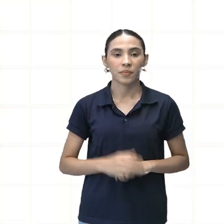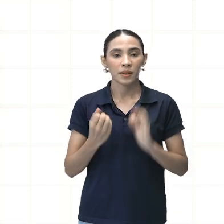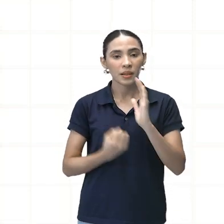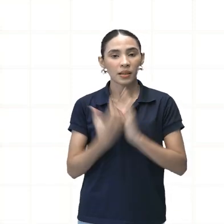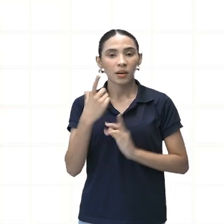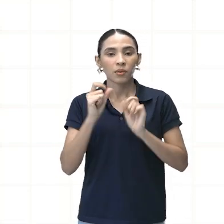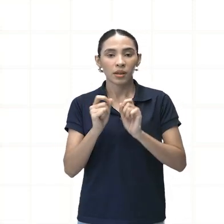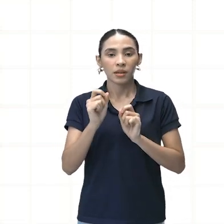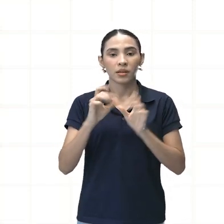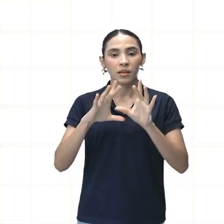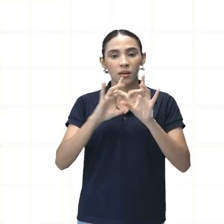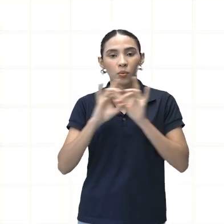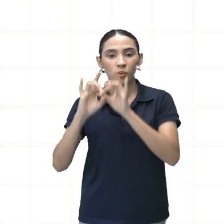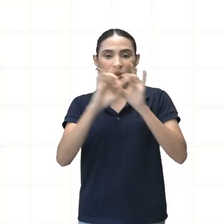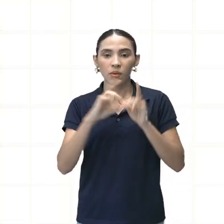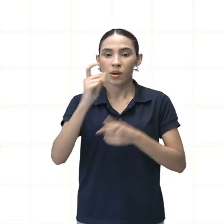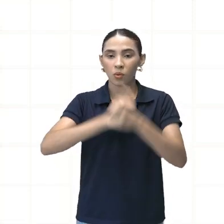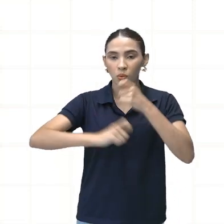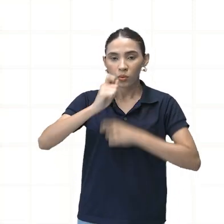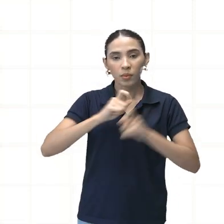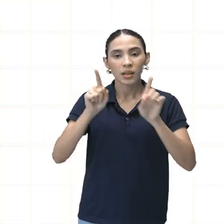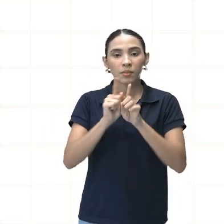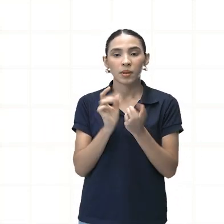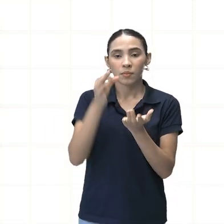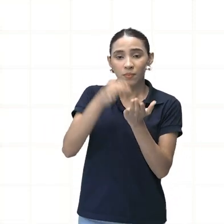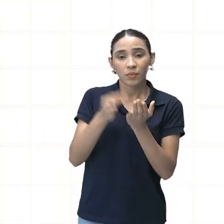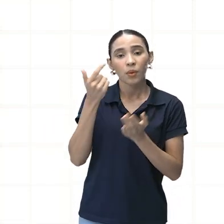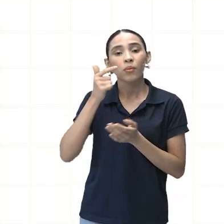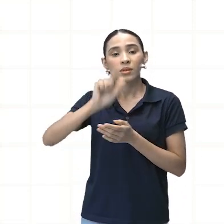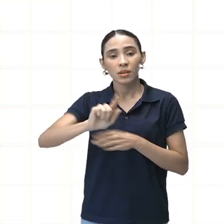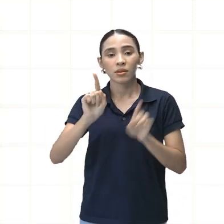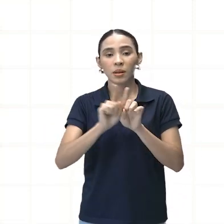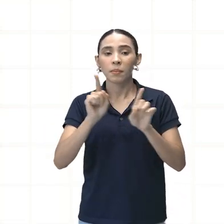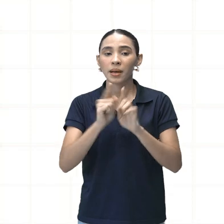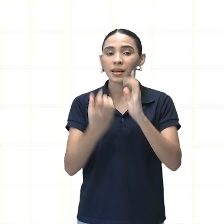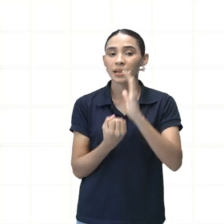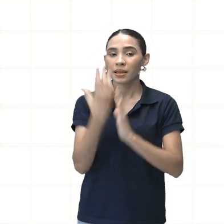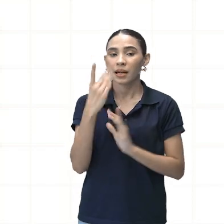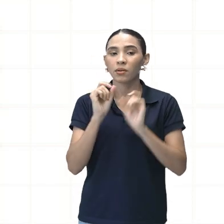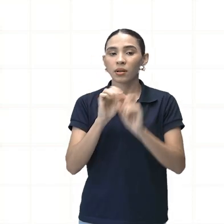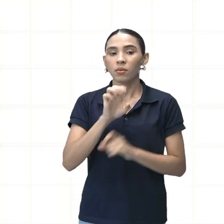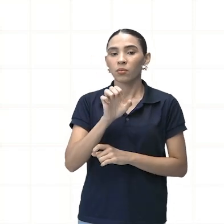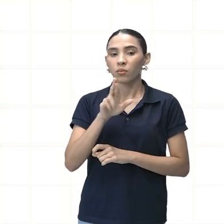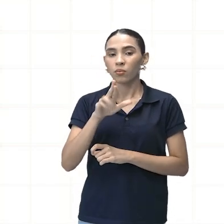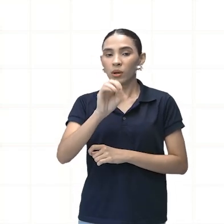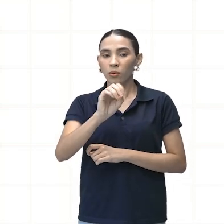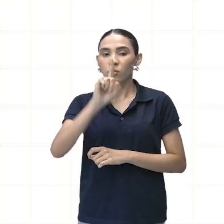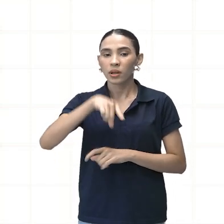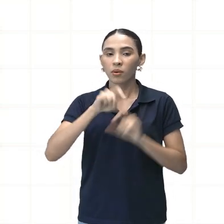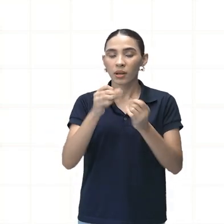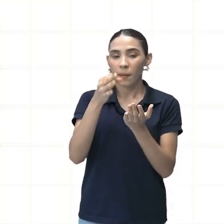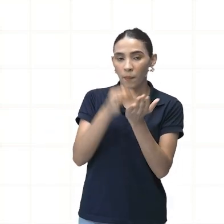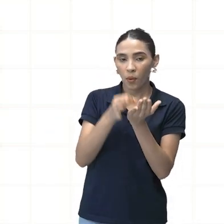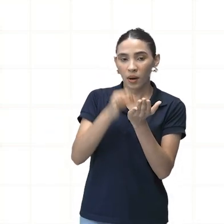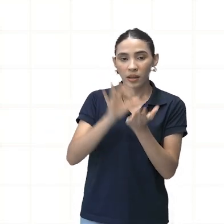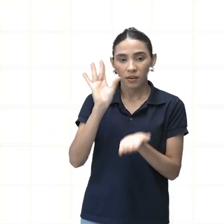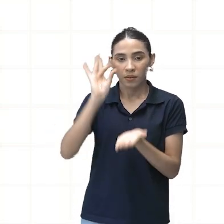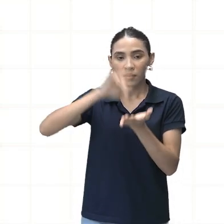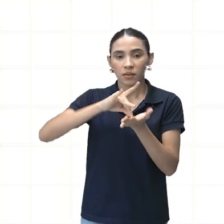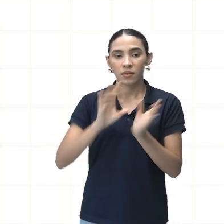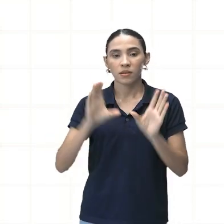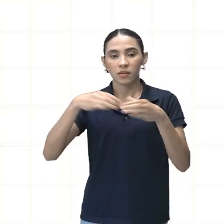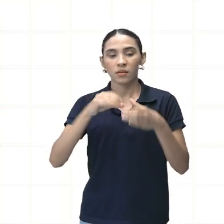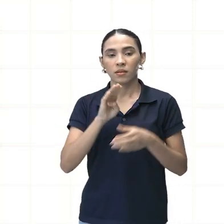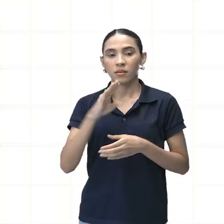união econômica e monetária, a gente viu que eles conseguiram fazer isso, né? Eles criaram o euro, né? Que é a moeda do